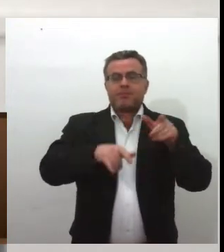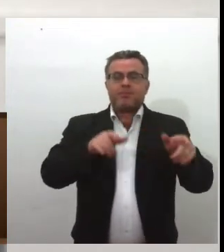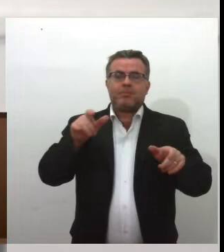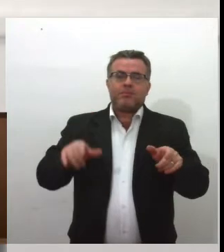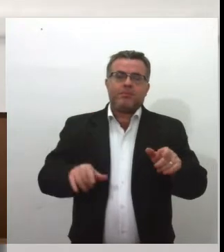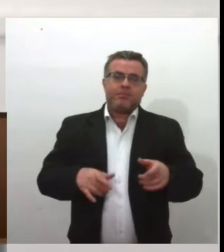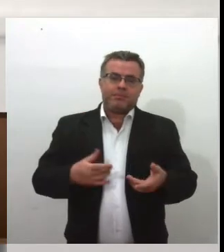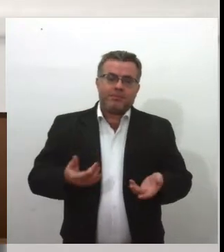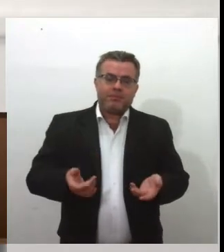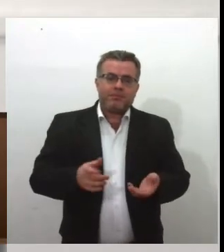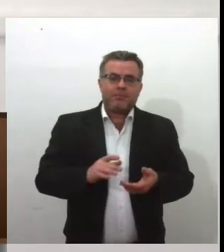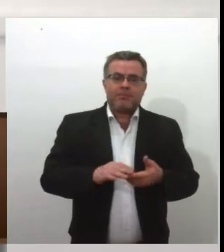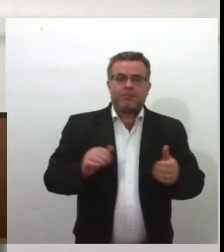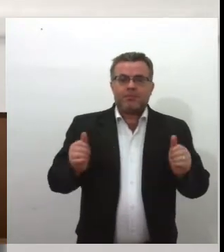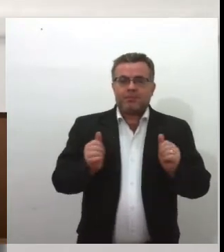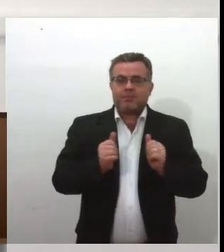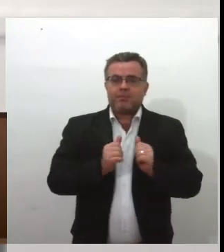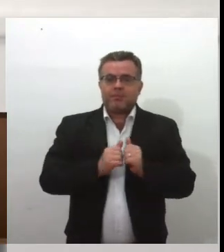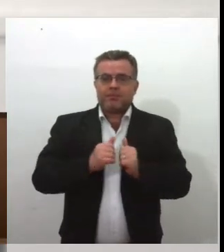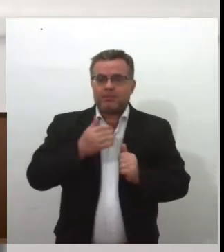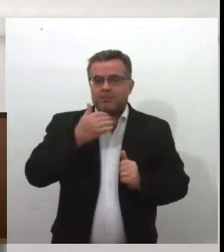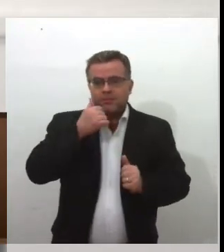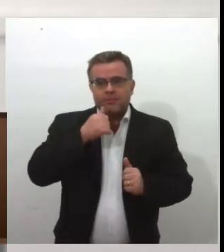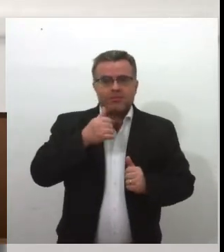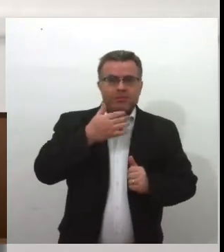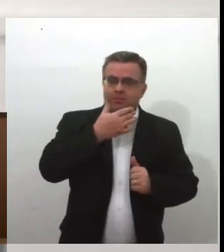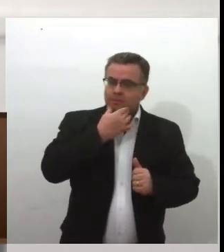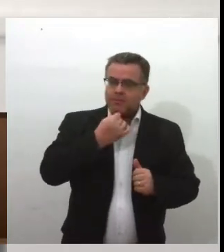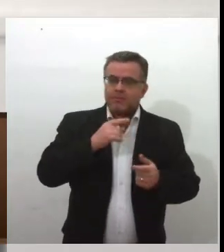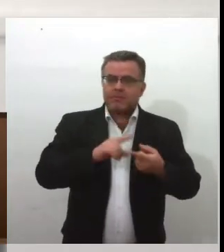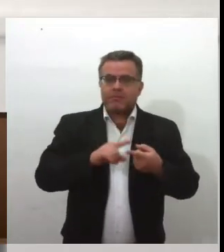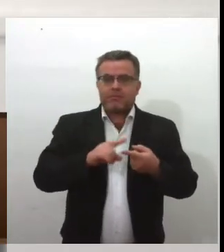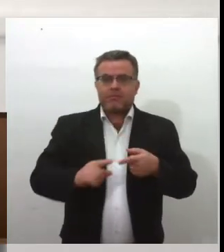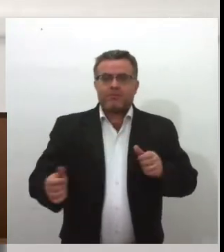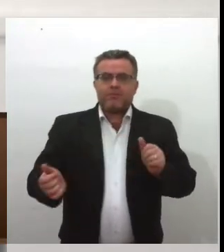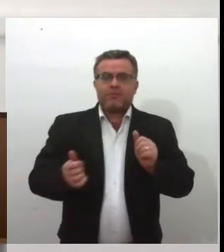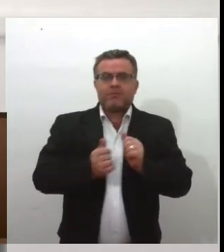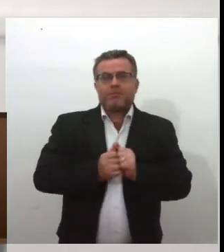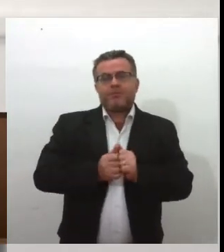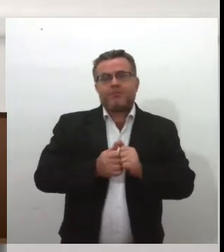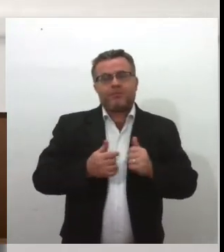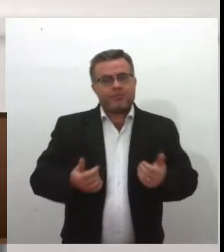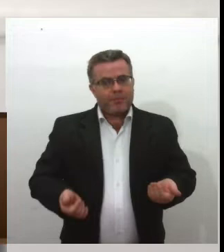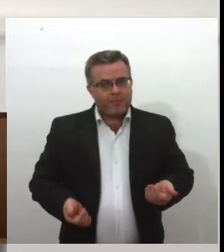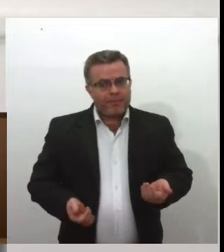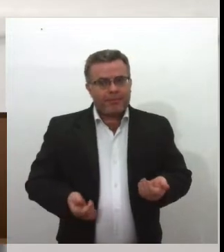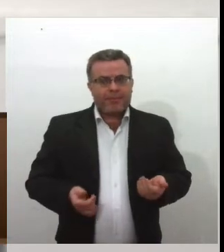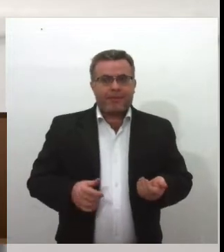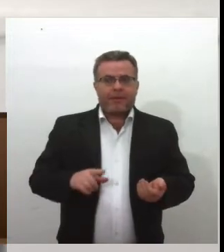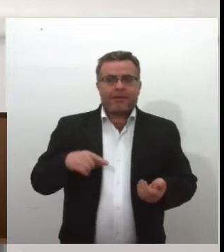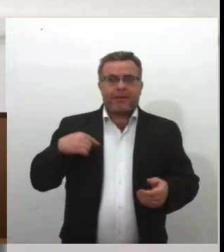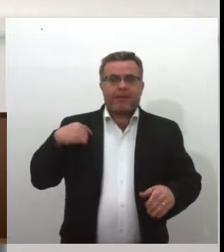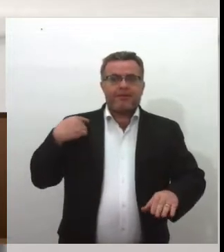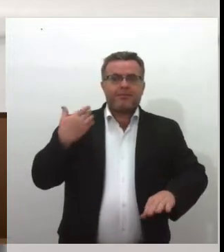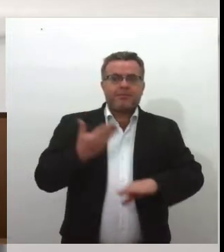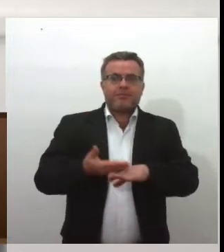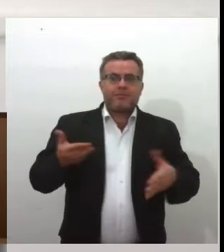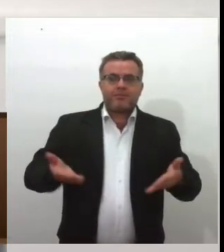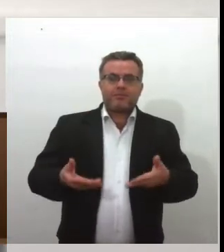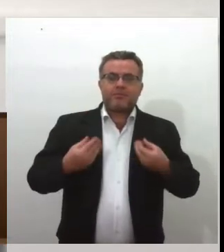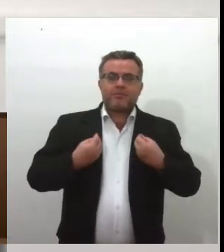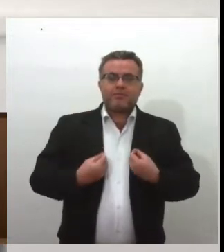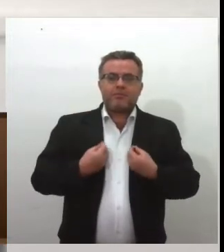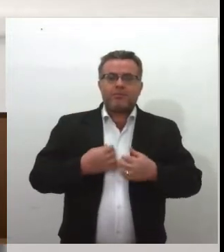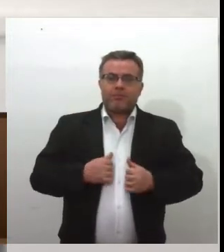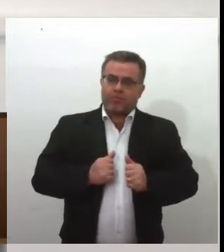trabalhador, né, junto com a trabalhadora também, não desconsiderando, até porque Chegamos aqui, eu tenho um histórico da referência da